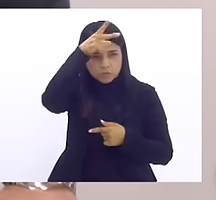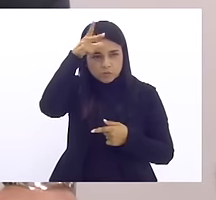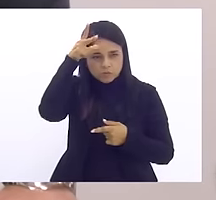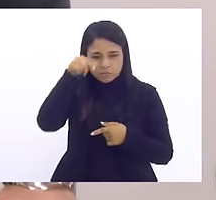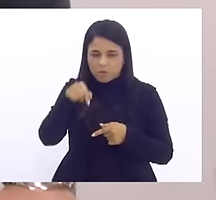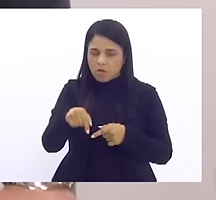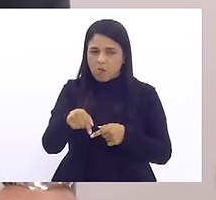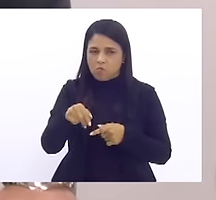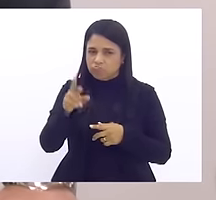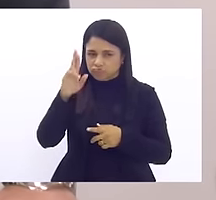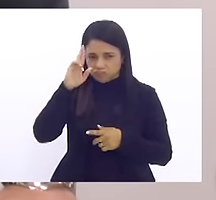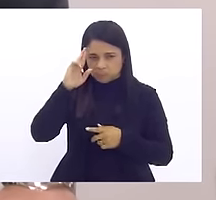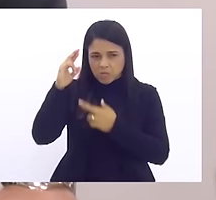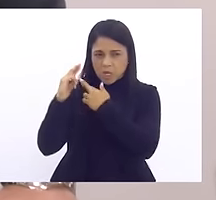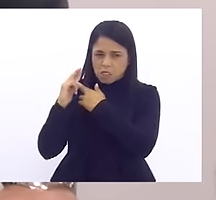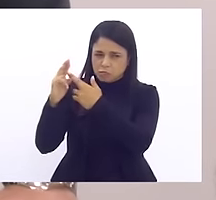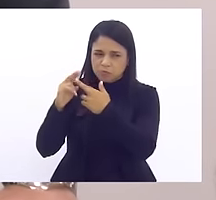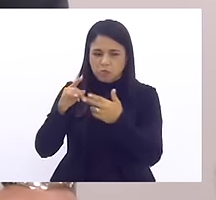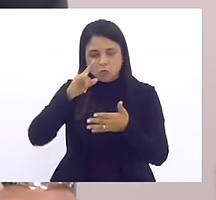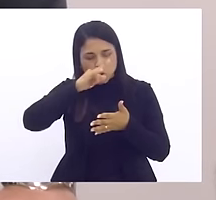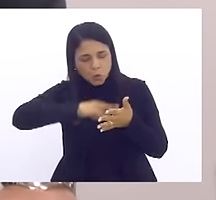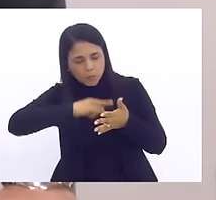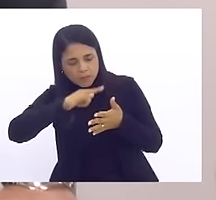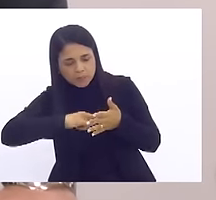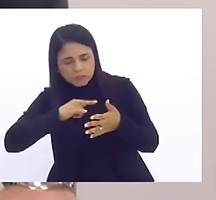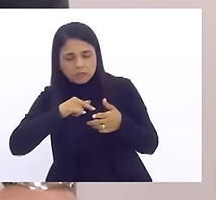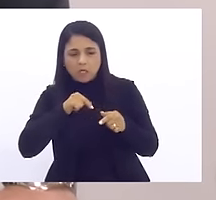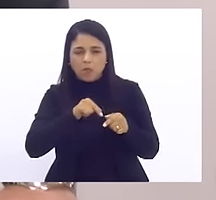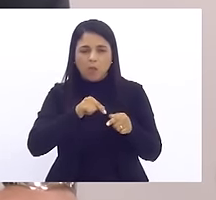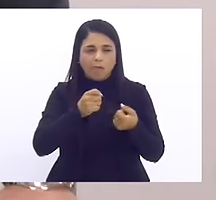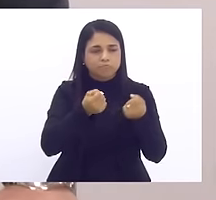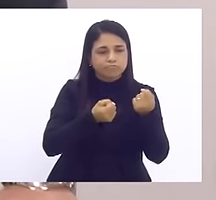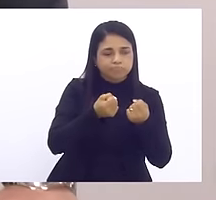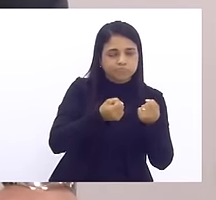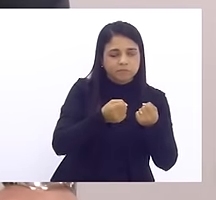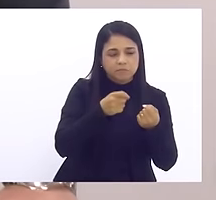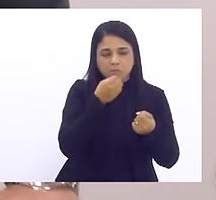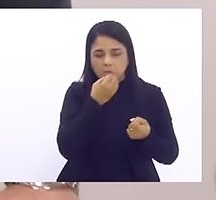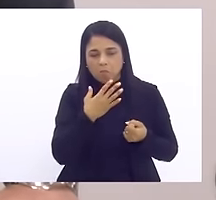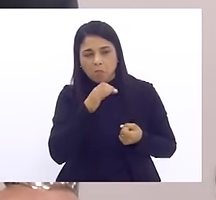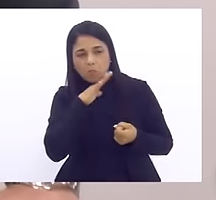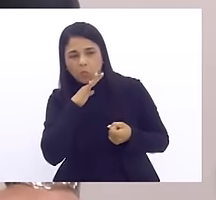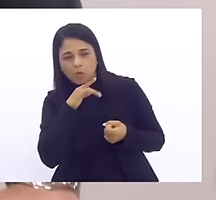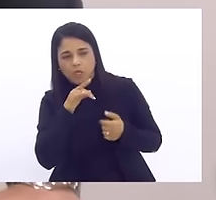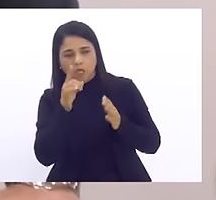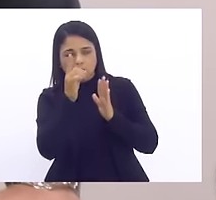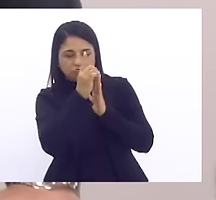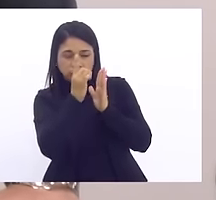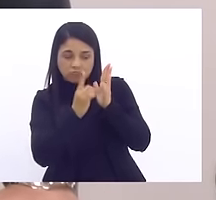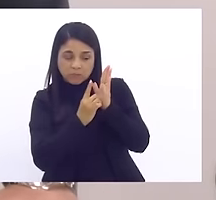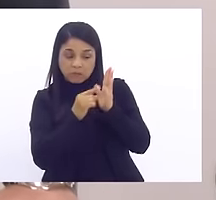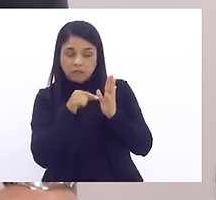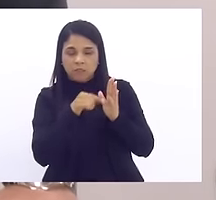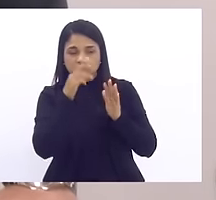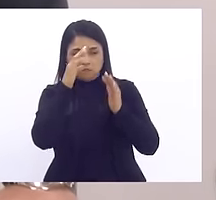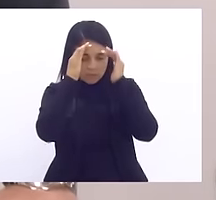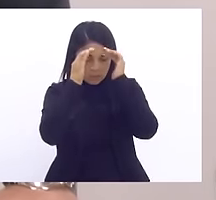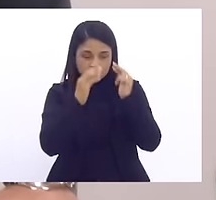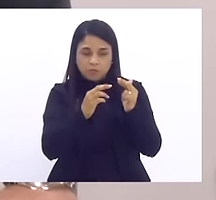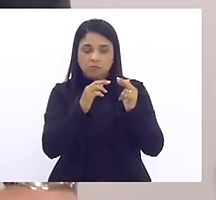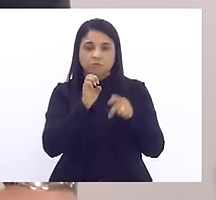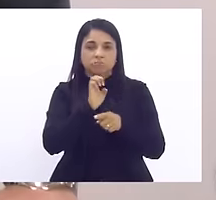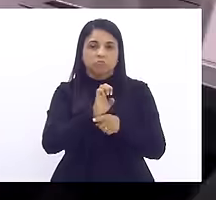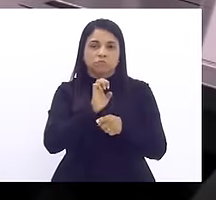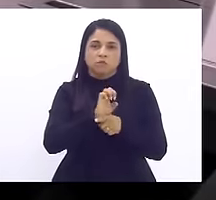regularidade de documentação ou de condições de trafegabilidade que em respeito ao Detran eu tive dois do Detran devia ser de competência Estadual